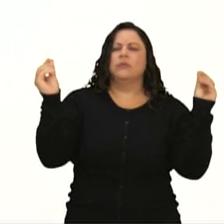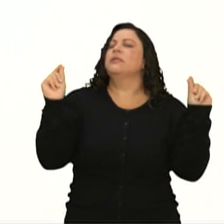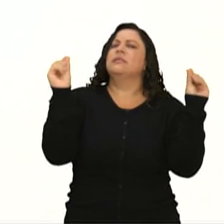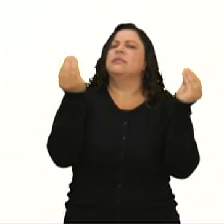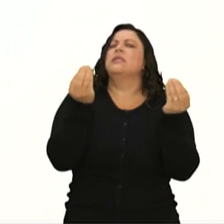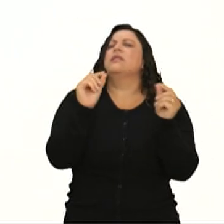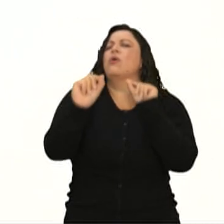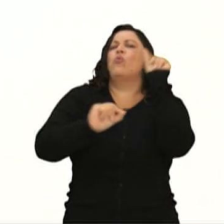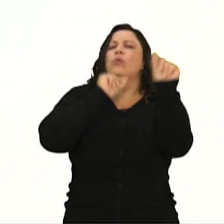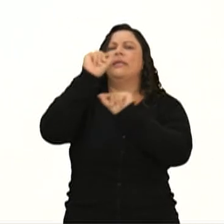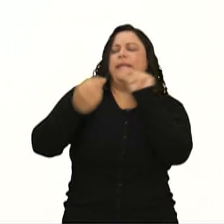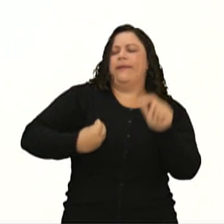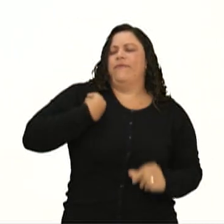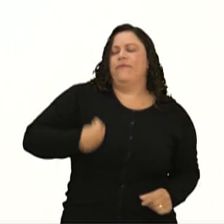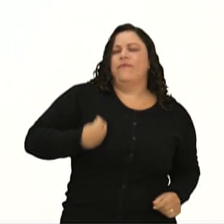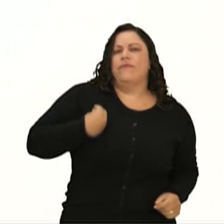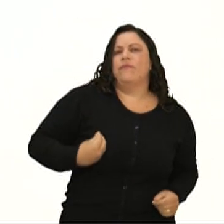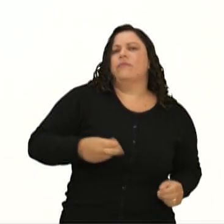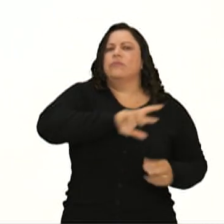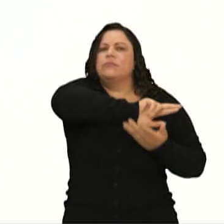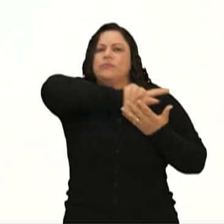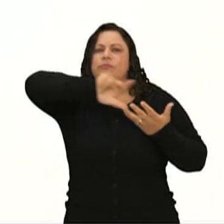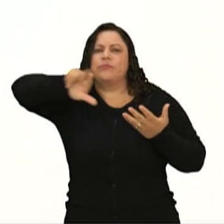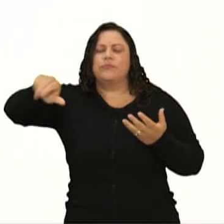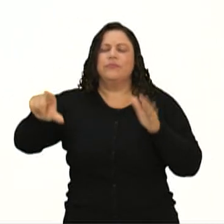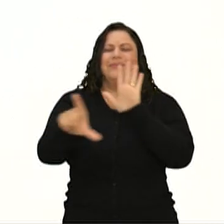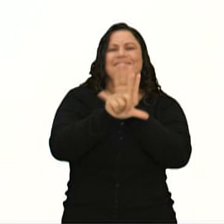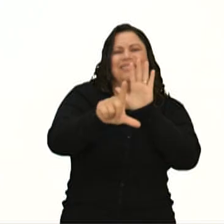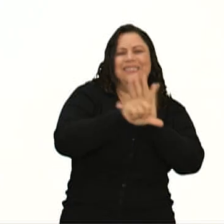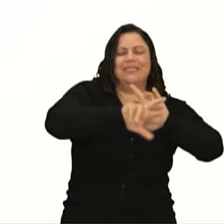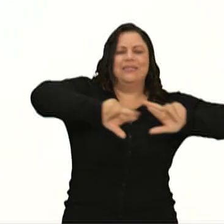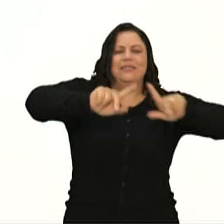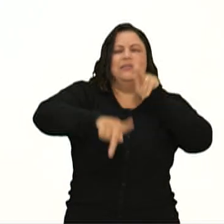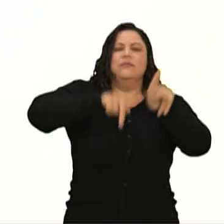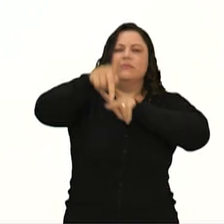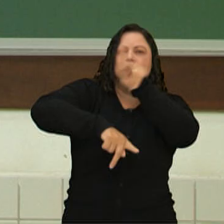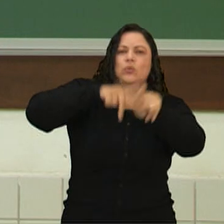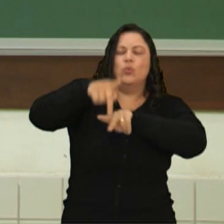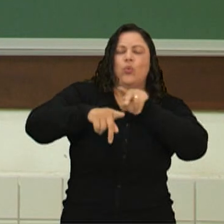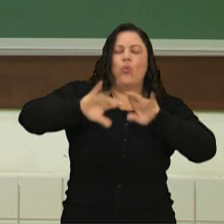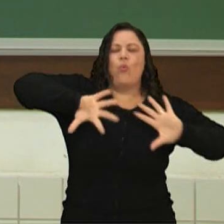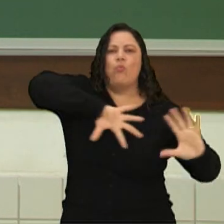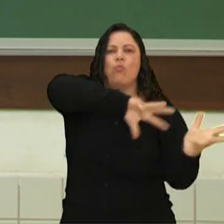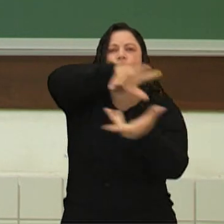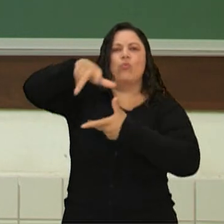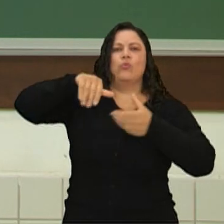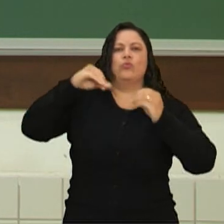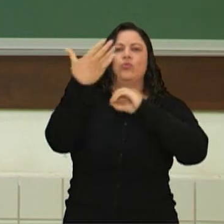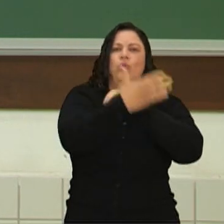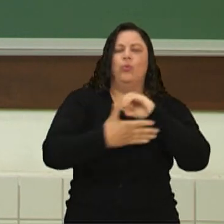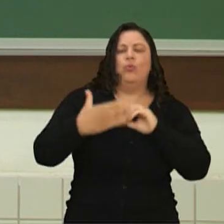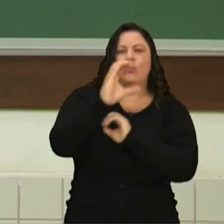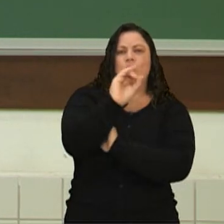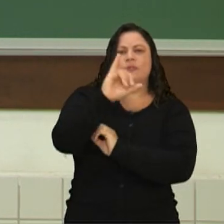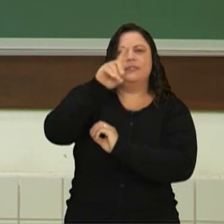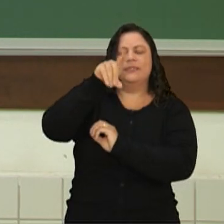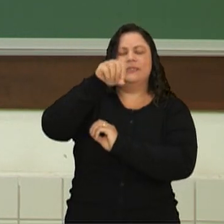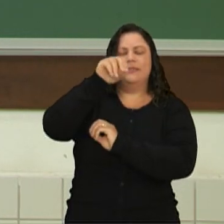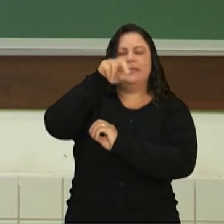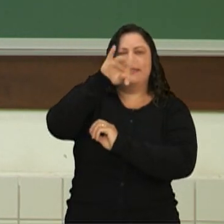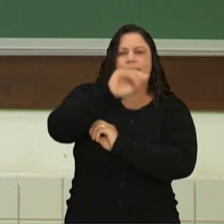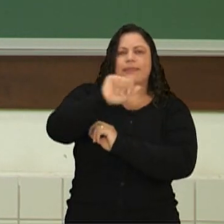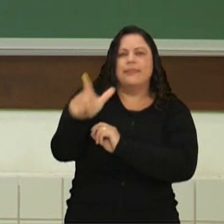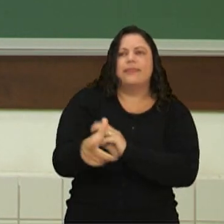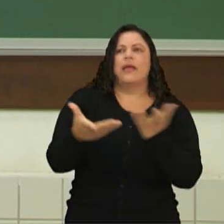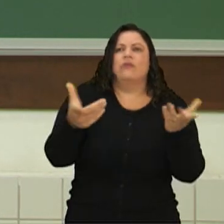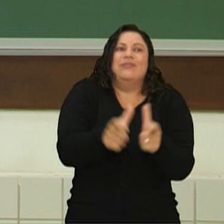leis e valores presentes nas mais diferentes povos e nações do mundo ocidental. Essas religiões são as maiores do mundo. Então, basicamente,